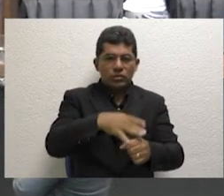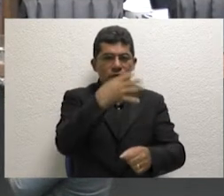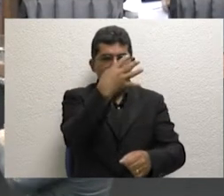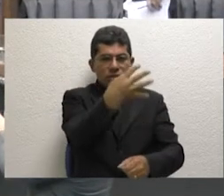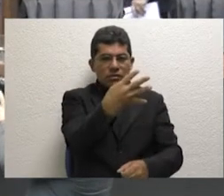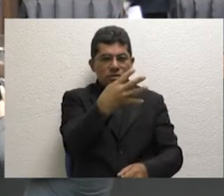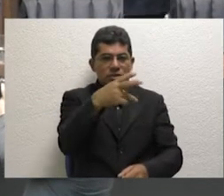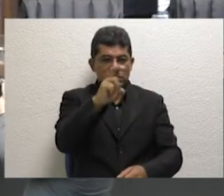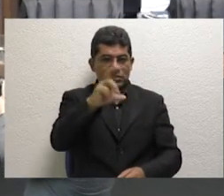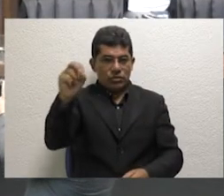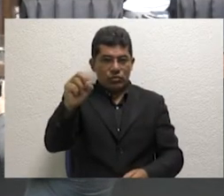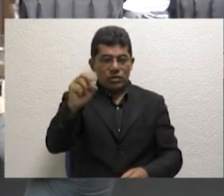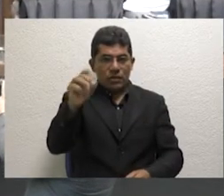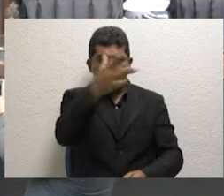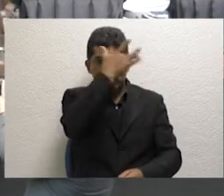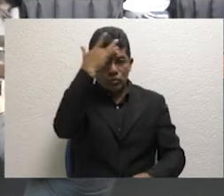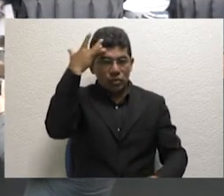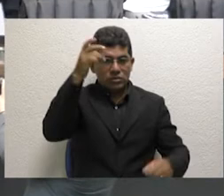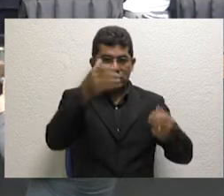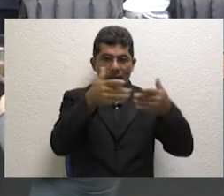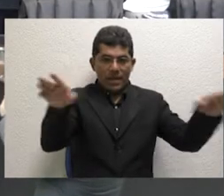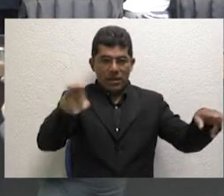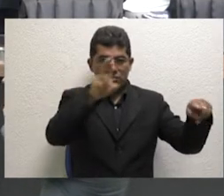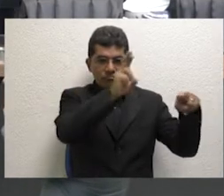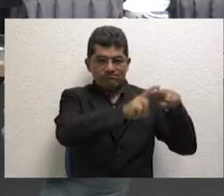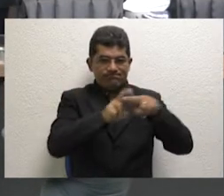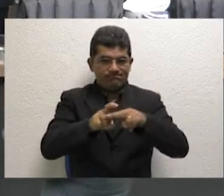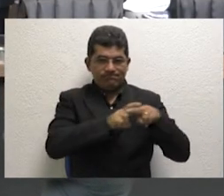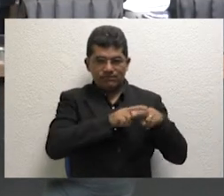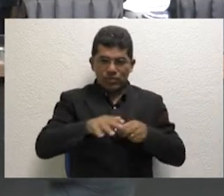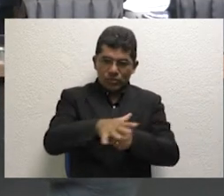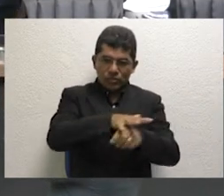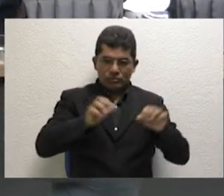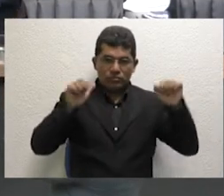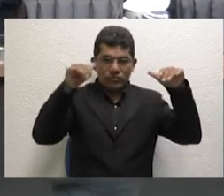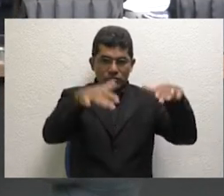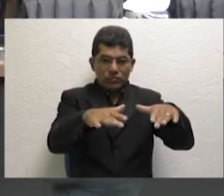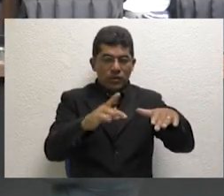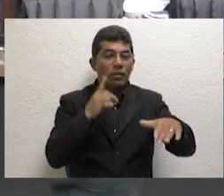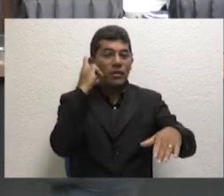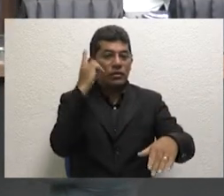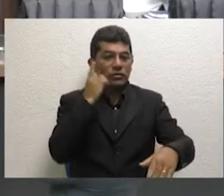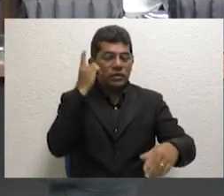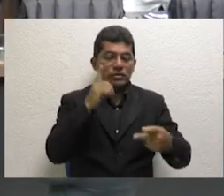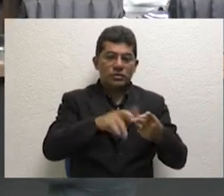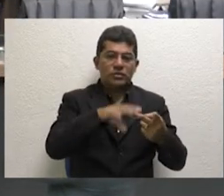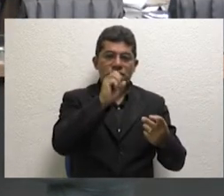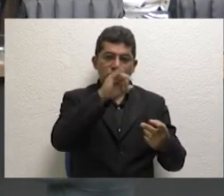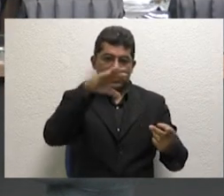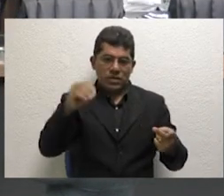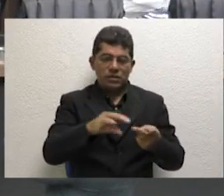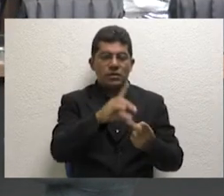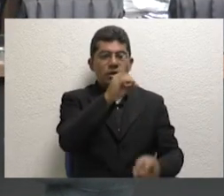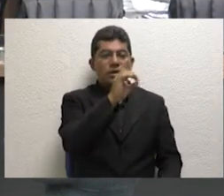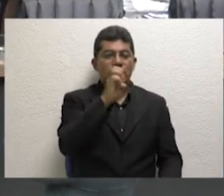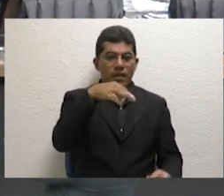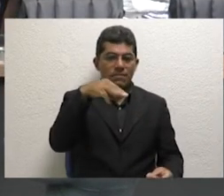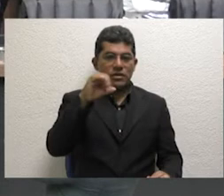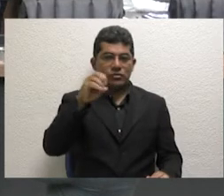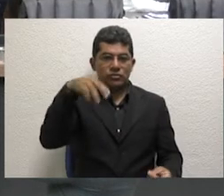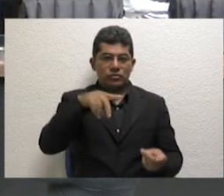pessoas está aberto para que o deputado Sinésio Campos o deputado Hermilson Chagas